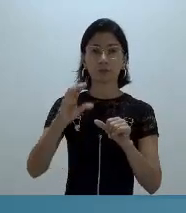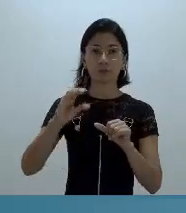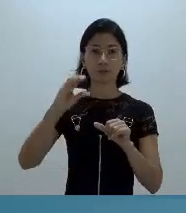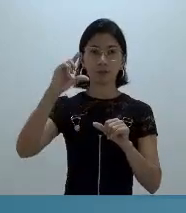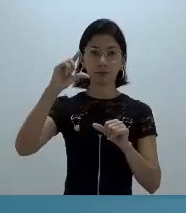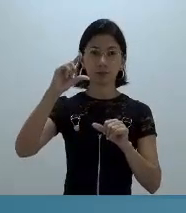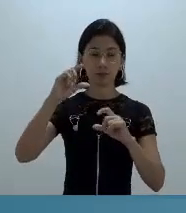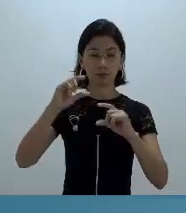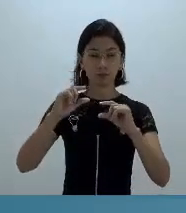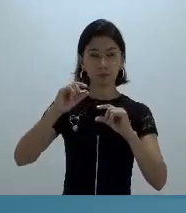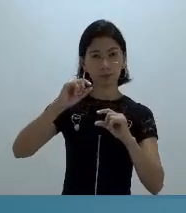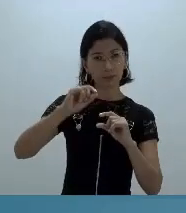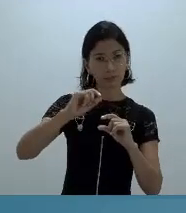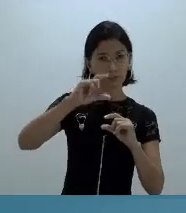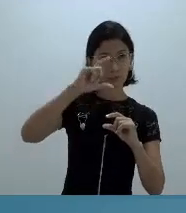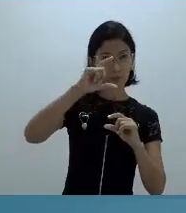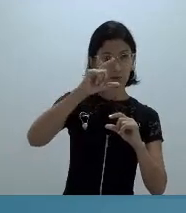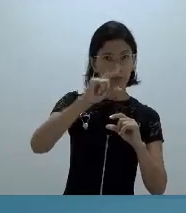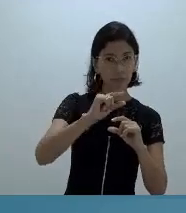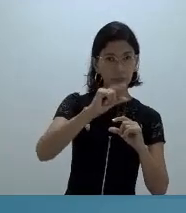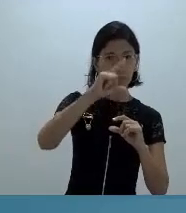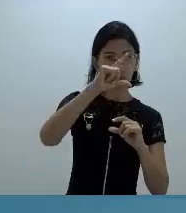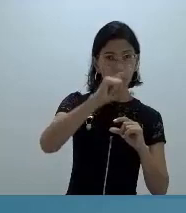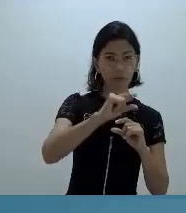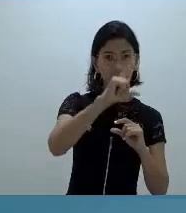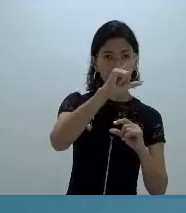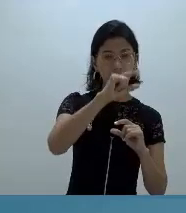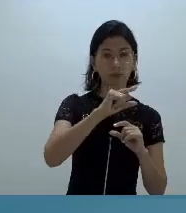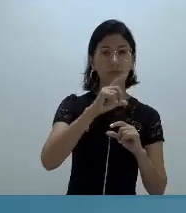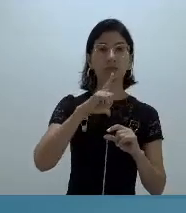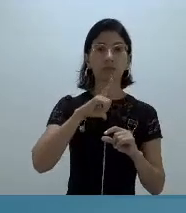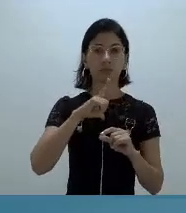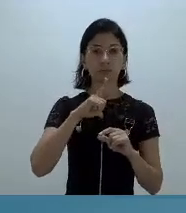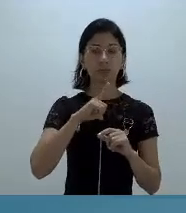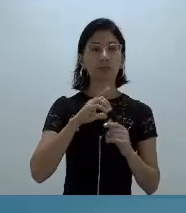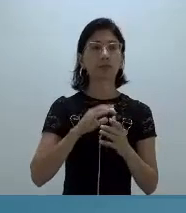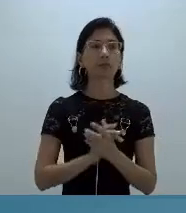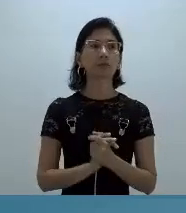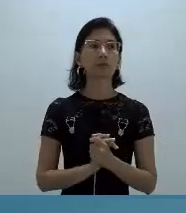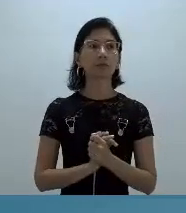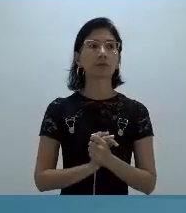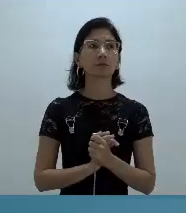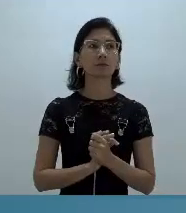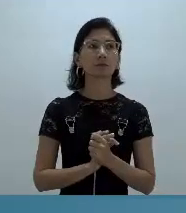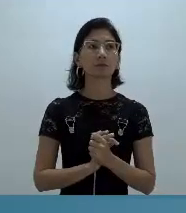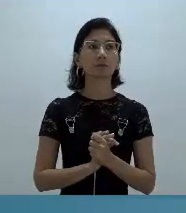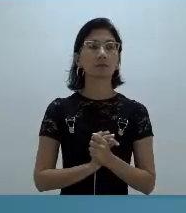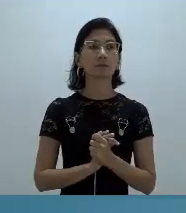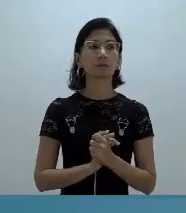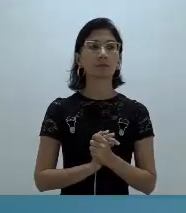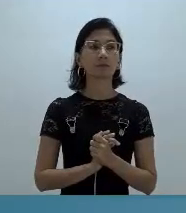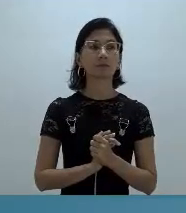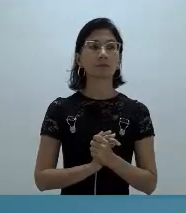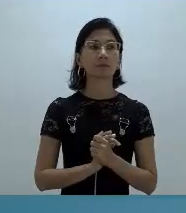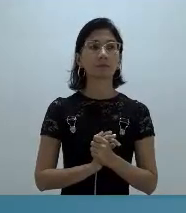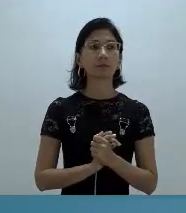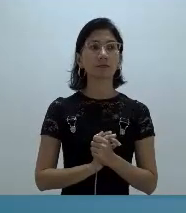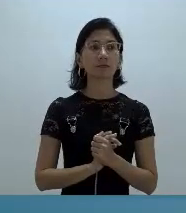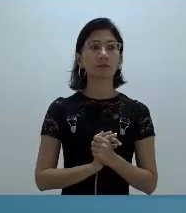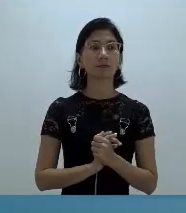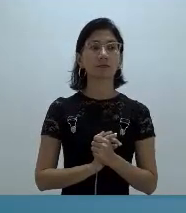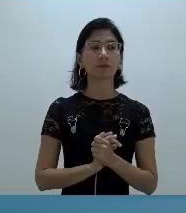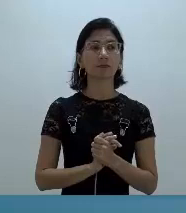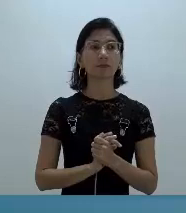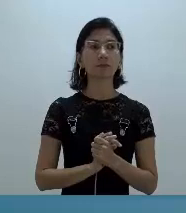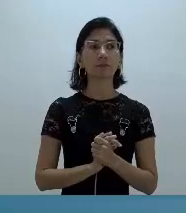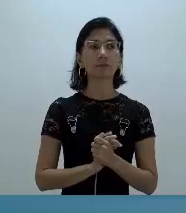CPC. Meu modo de acolhimento parcial, extinção de peça de executividade, por quanto, nesse ponto, a